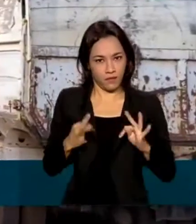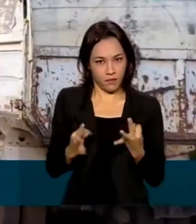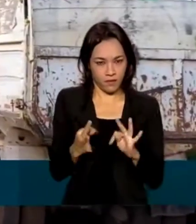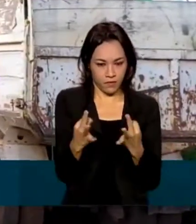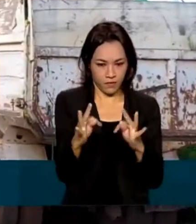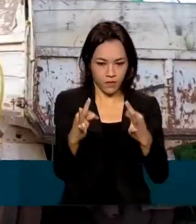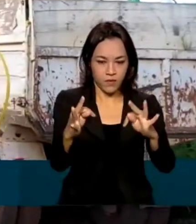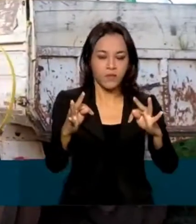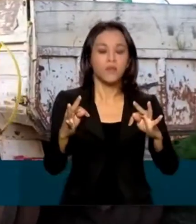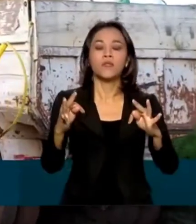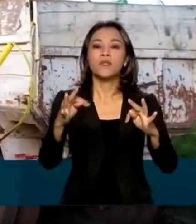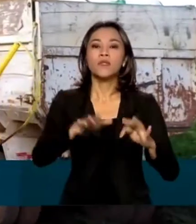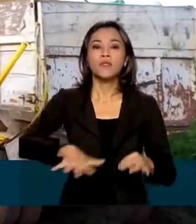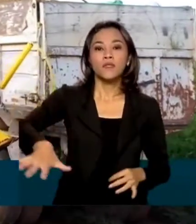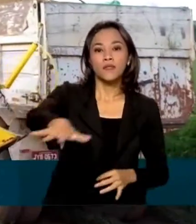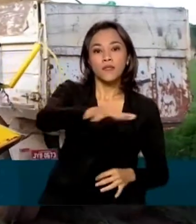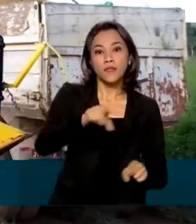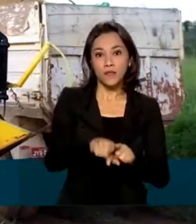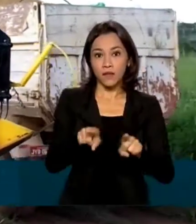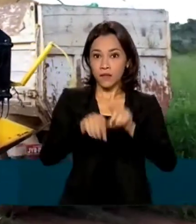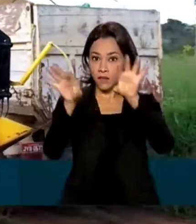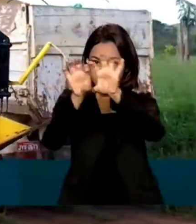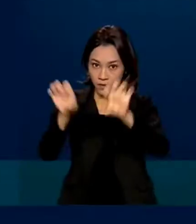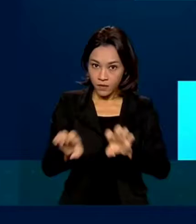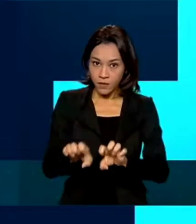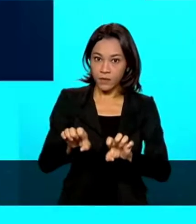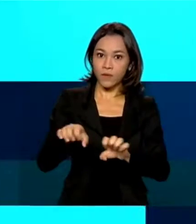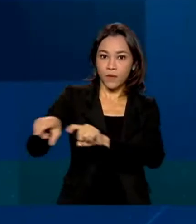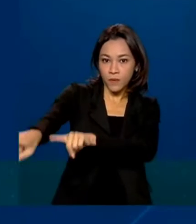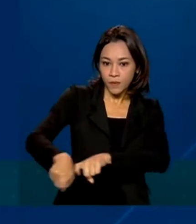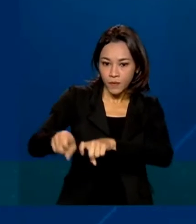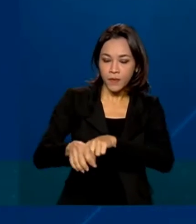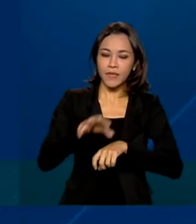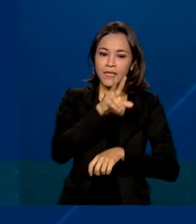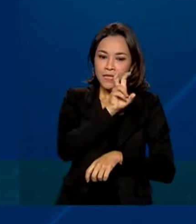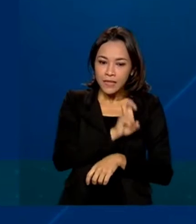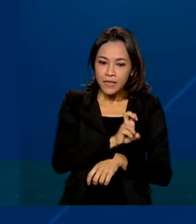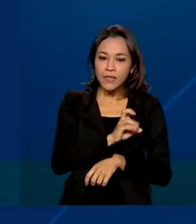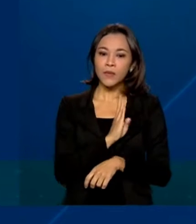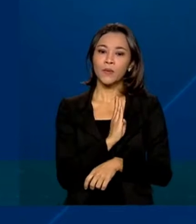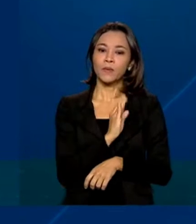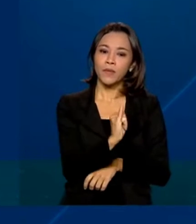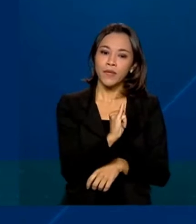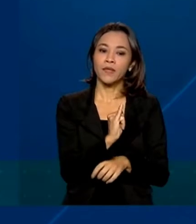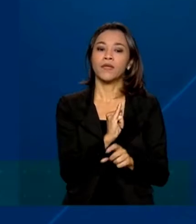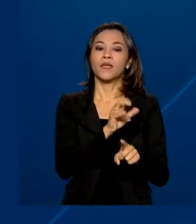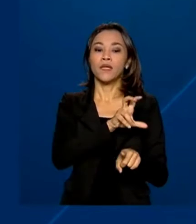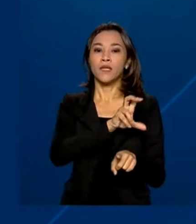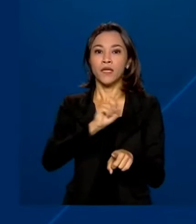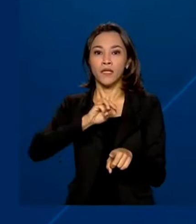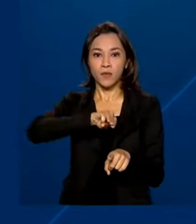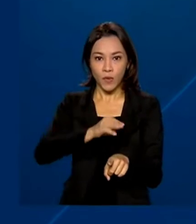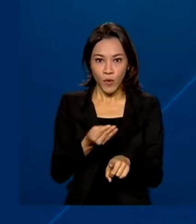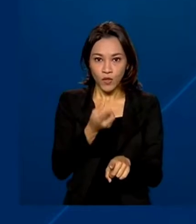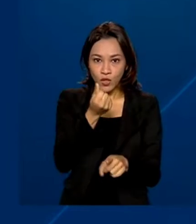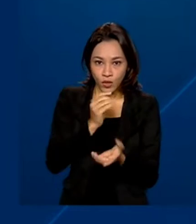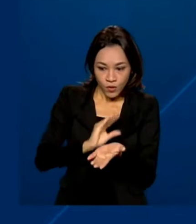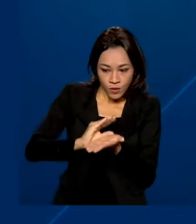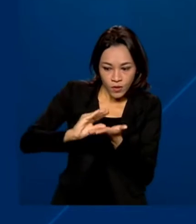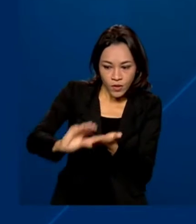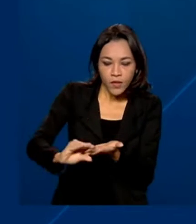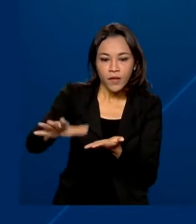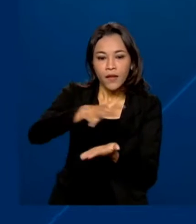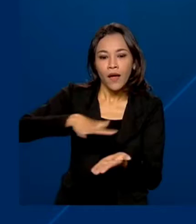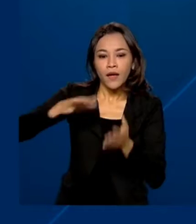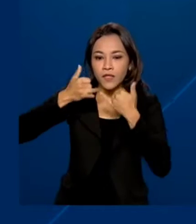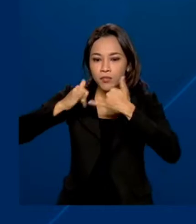sustentabilidade e da infraestrutura no campo. R$ 5,5 bilhões vão para o financiamento de projetos de